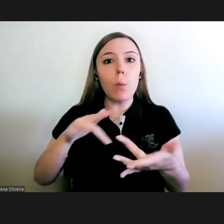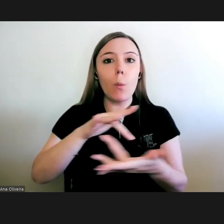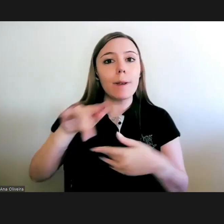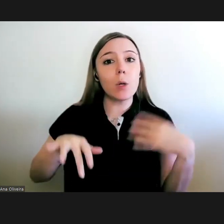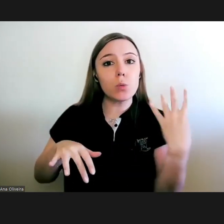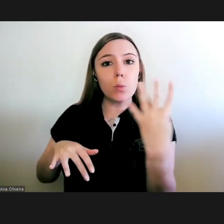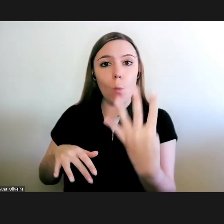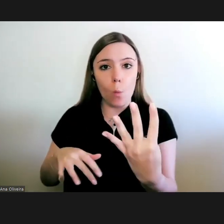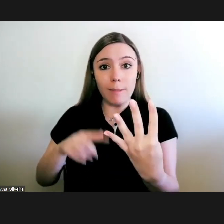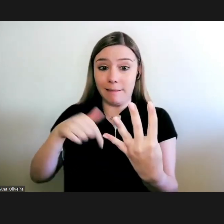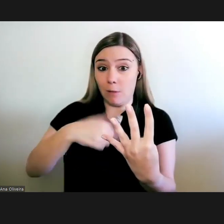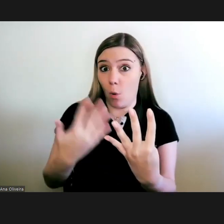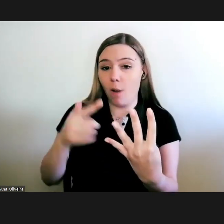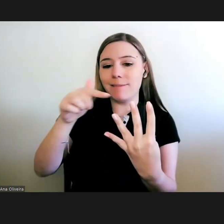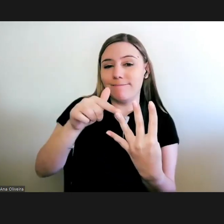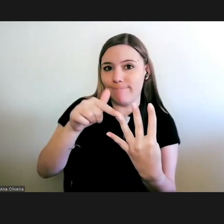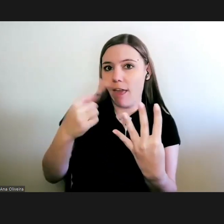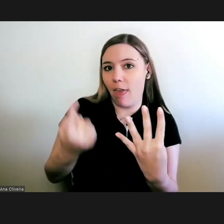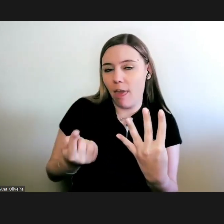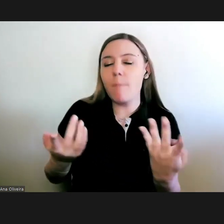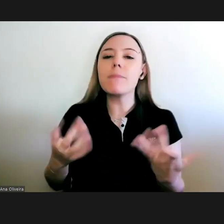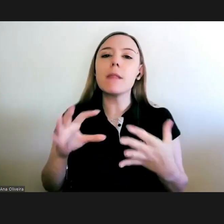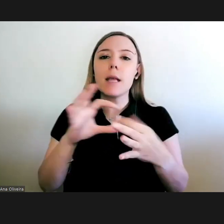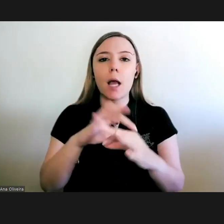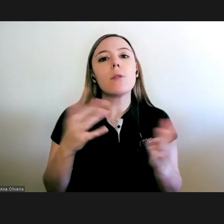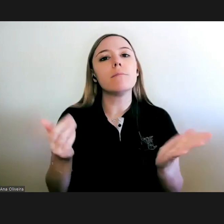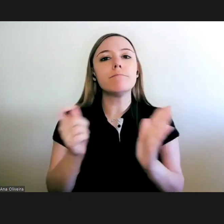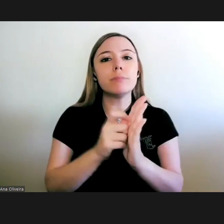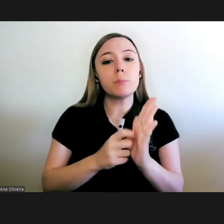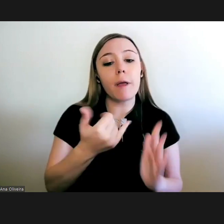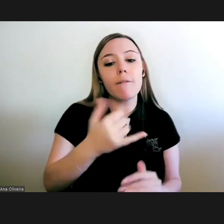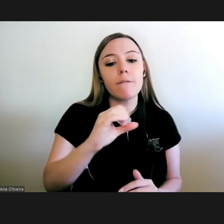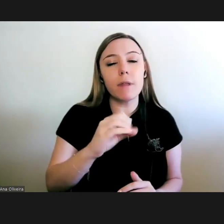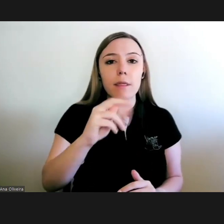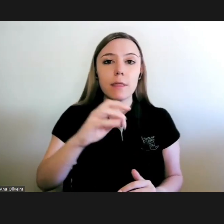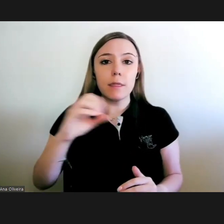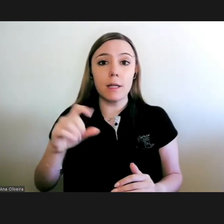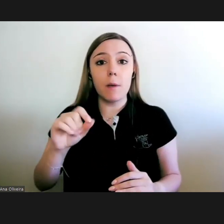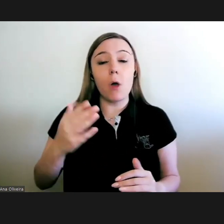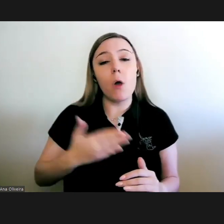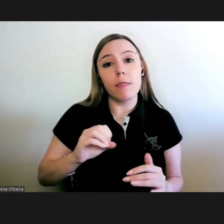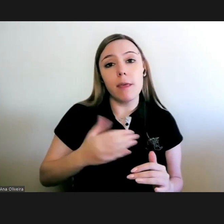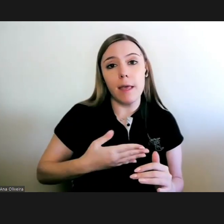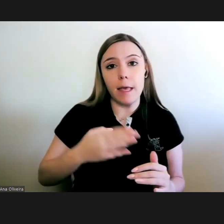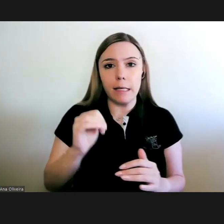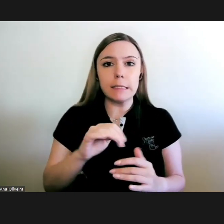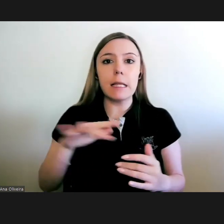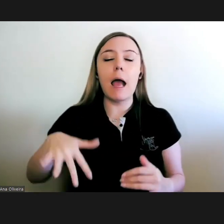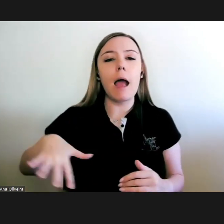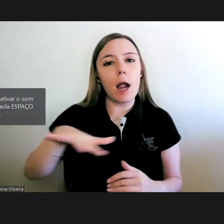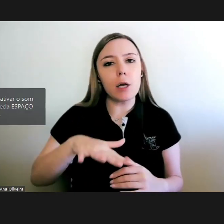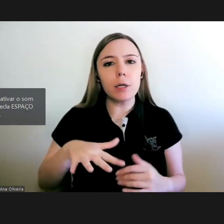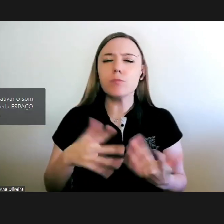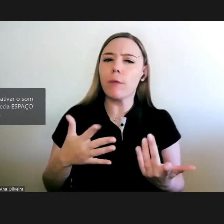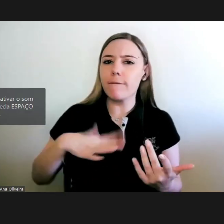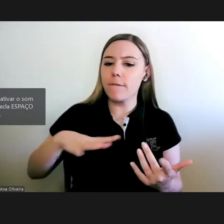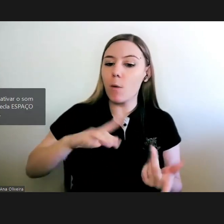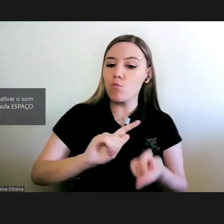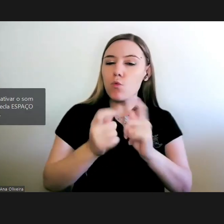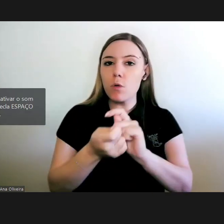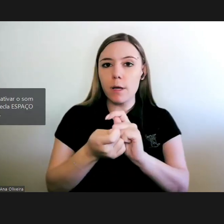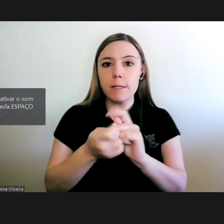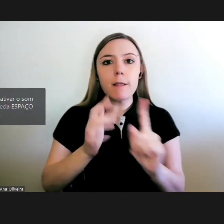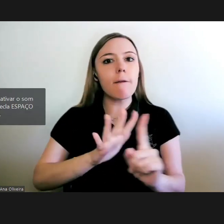do INA dedicados ao tema da Agenda 2030 e dos ODS nas suas vertentes de agentes de mudança para o impacto